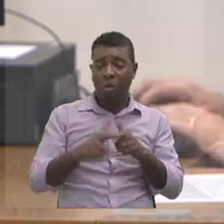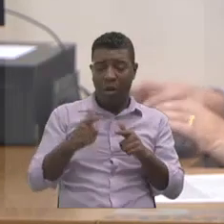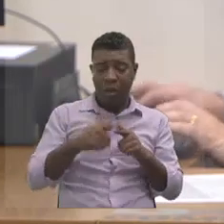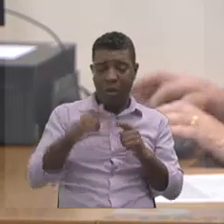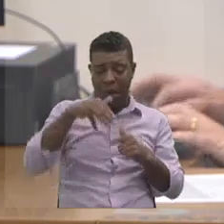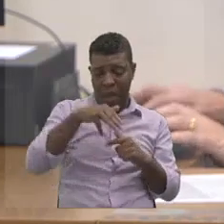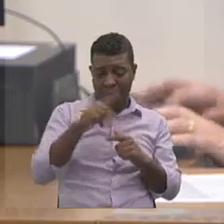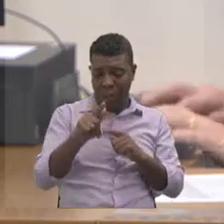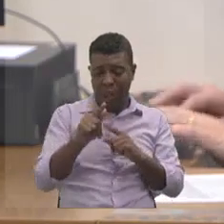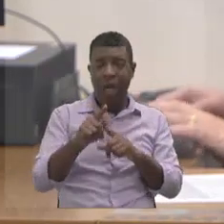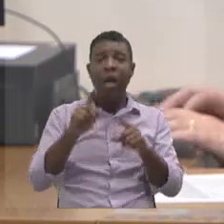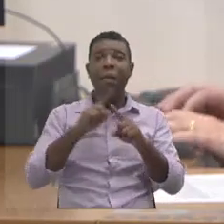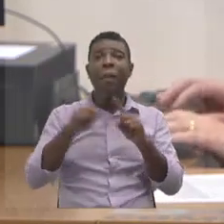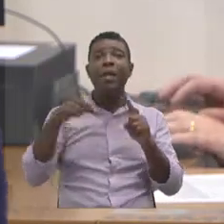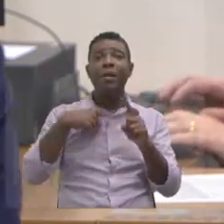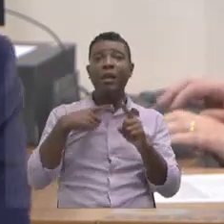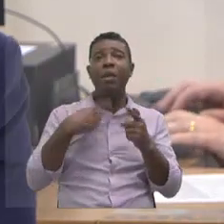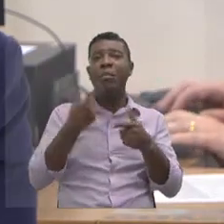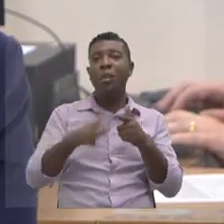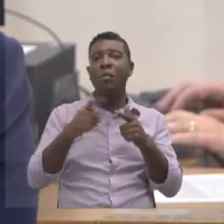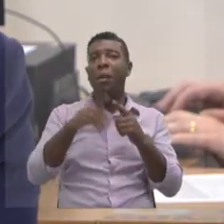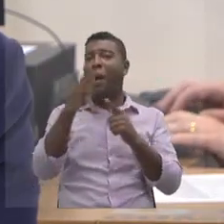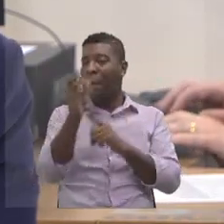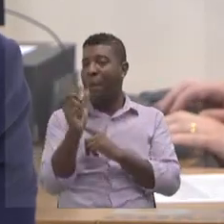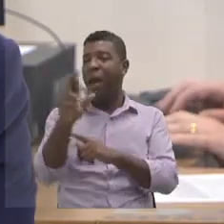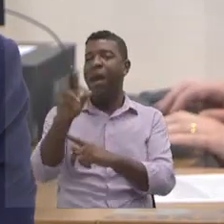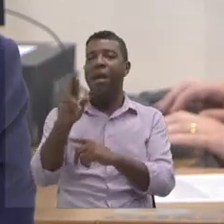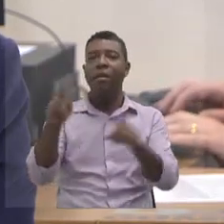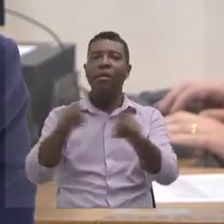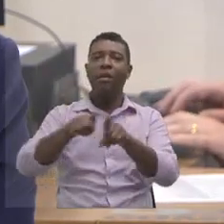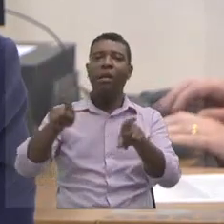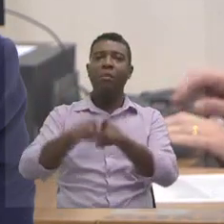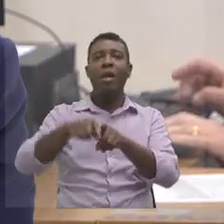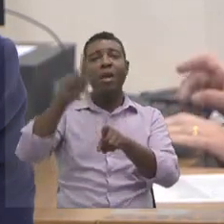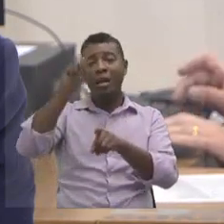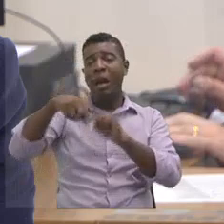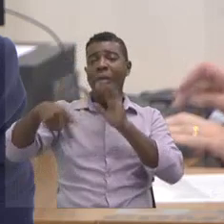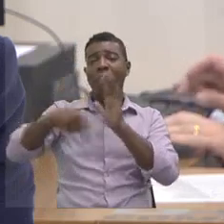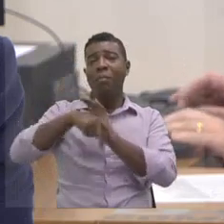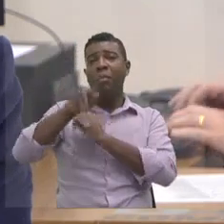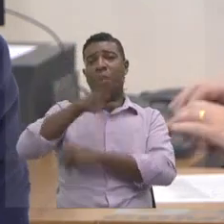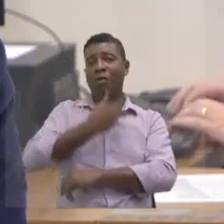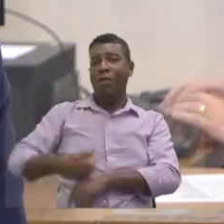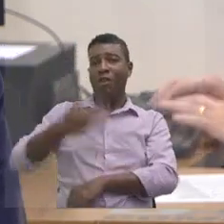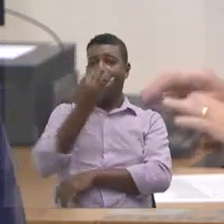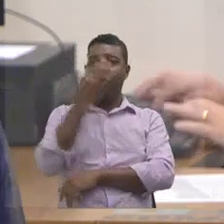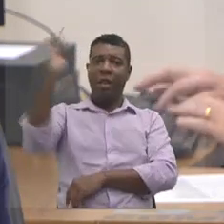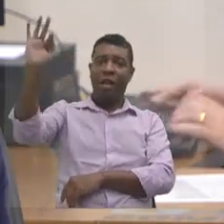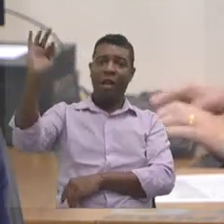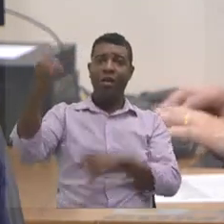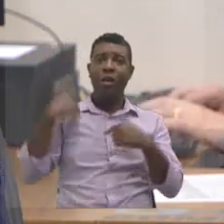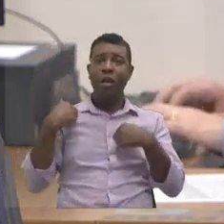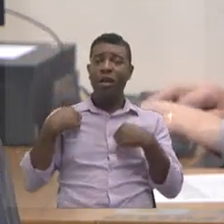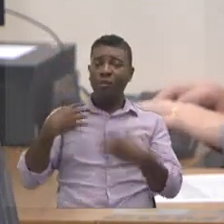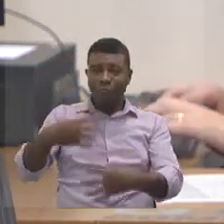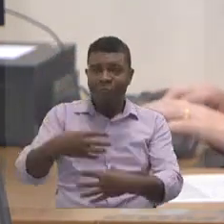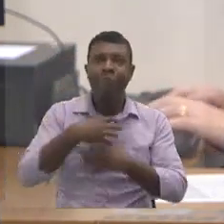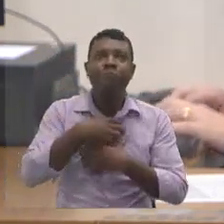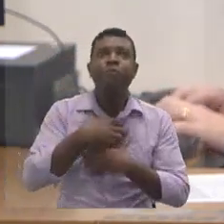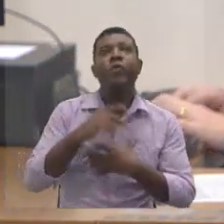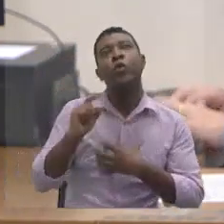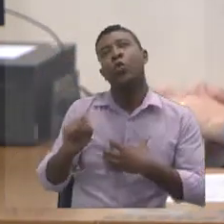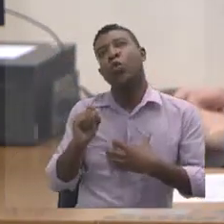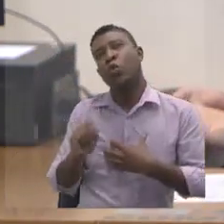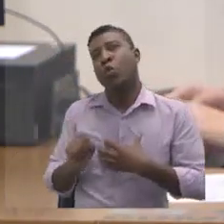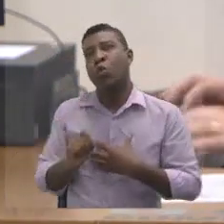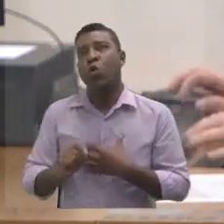vários problemas nas BRS que são do governo federal e eu fico aqui o secretário Pedro Bruno